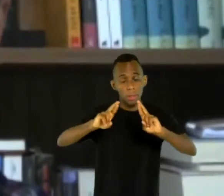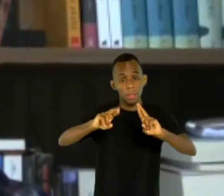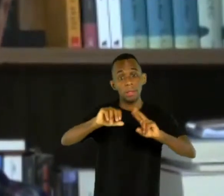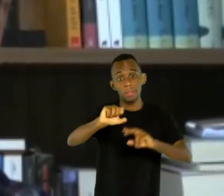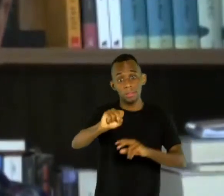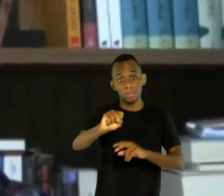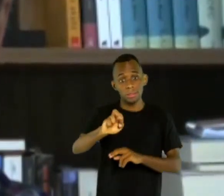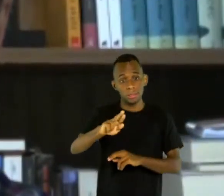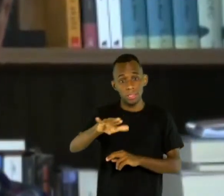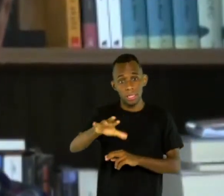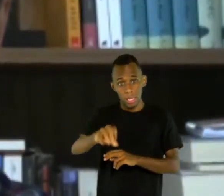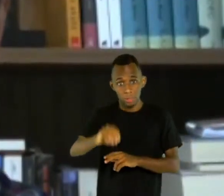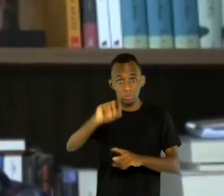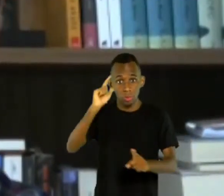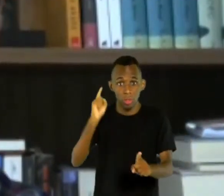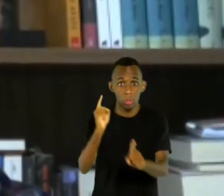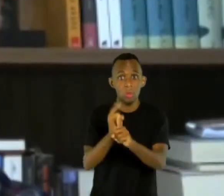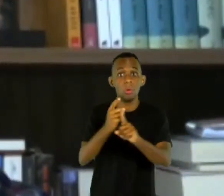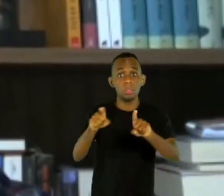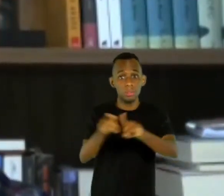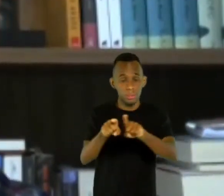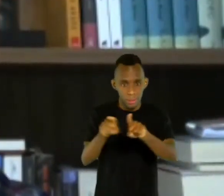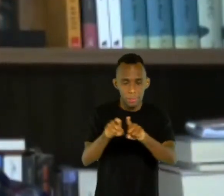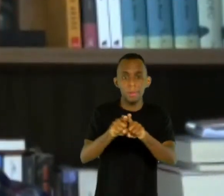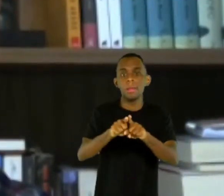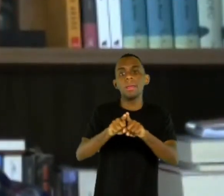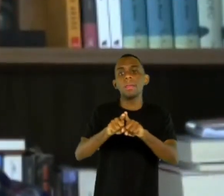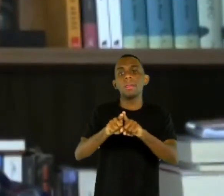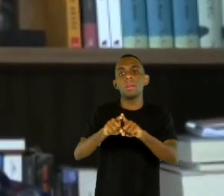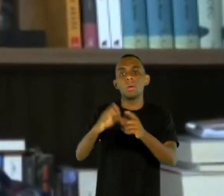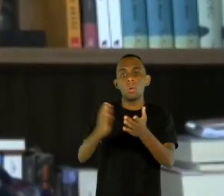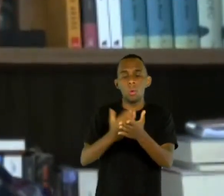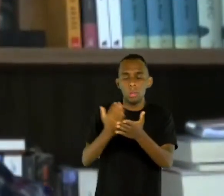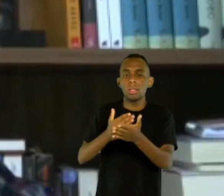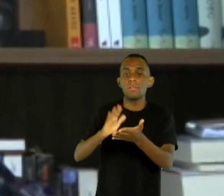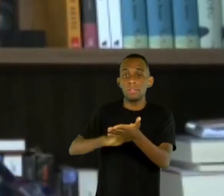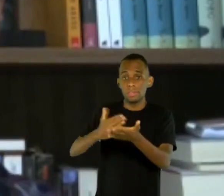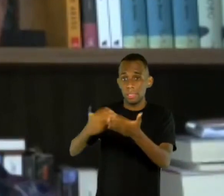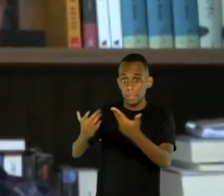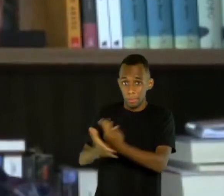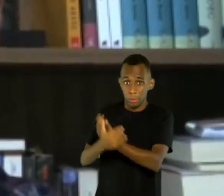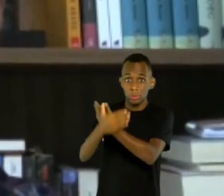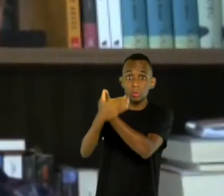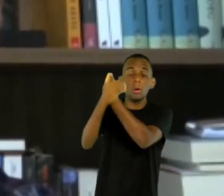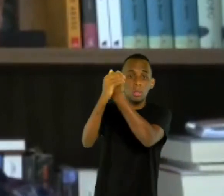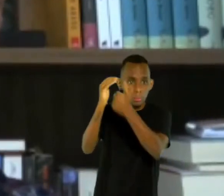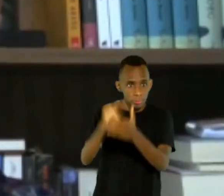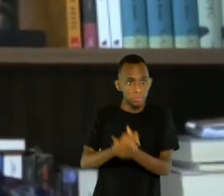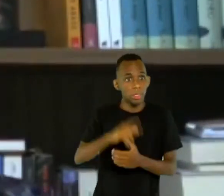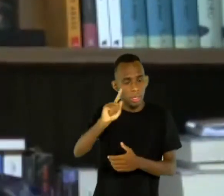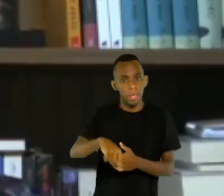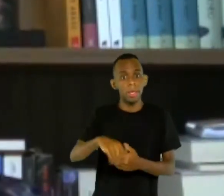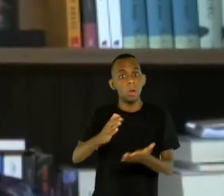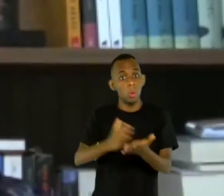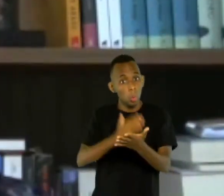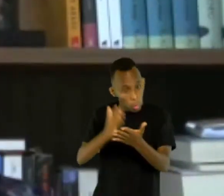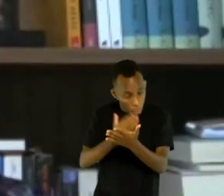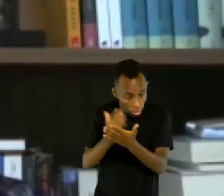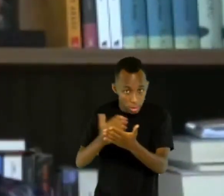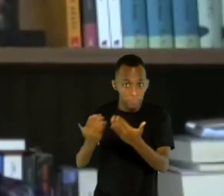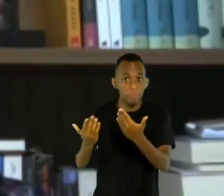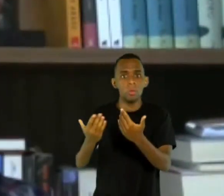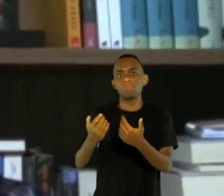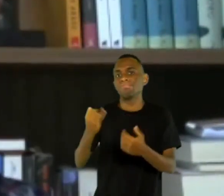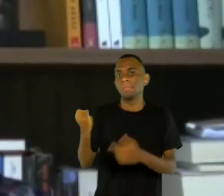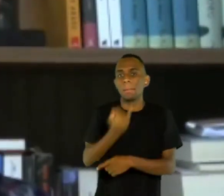muitos leitores com o seu intérprete de borboletas também, porque eu tenho certeza é um livro importante para este momento que vivemos